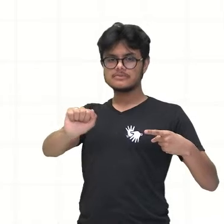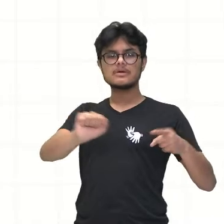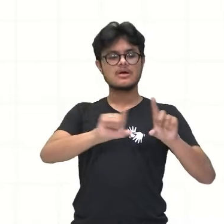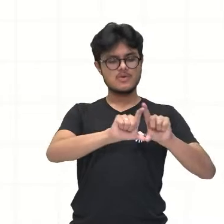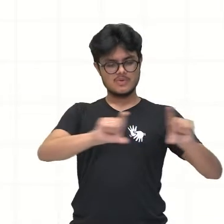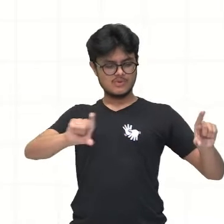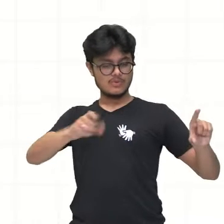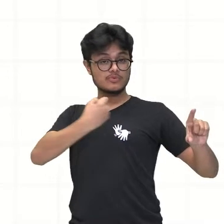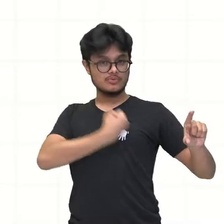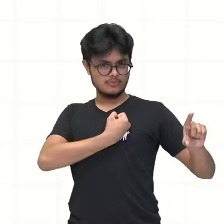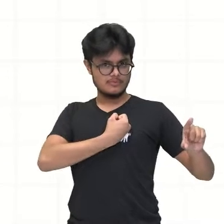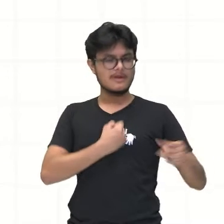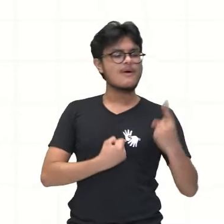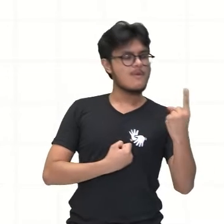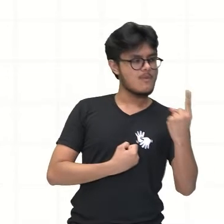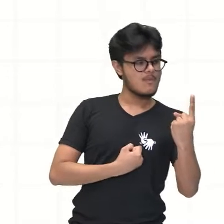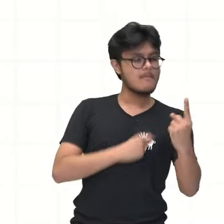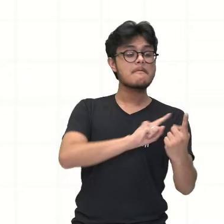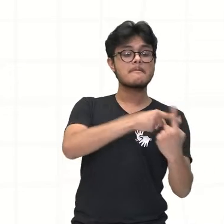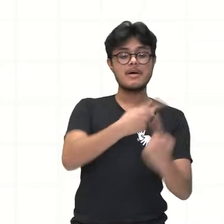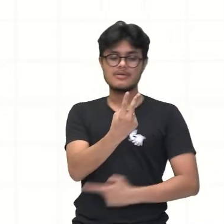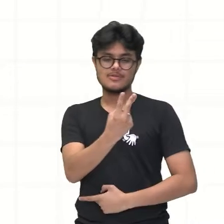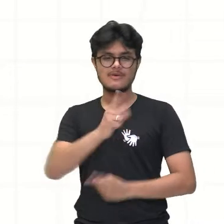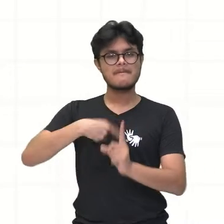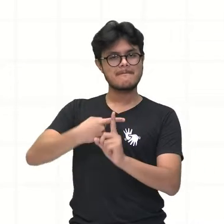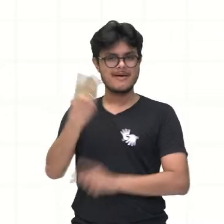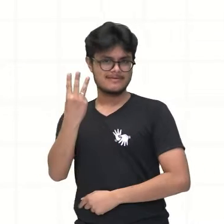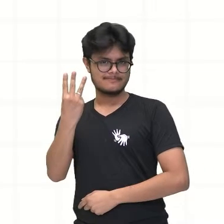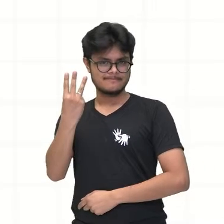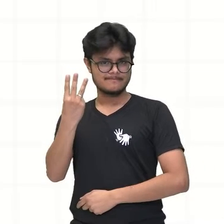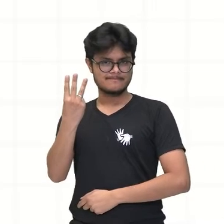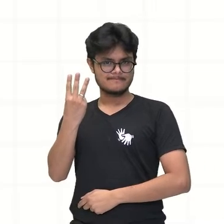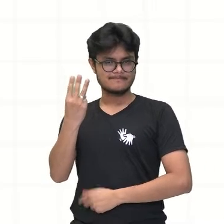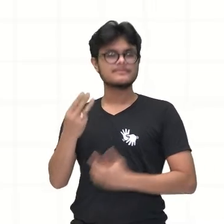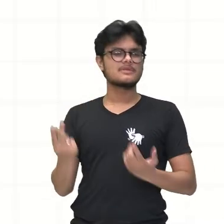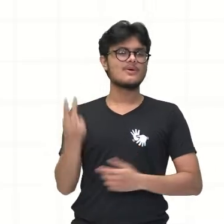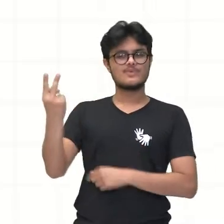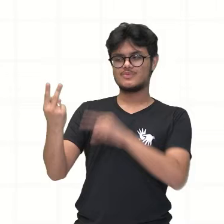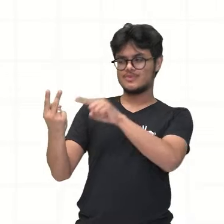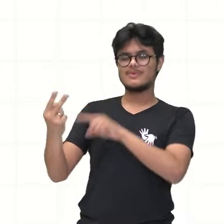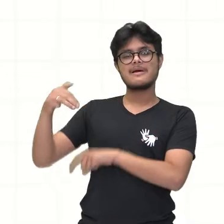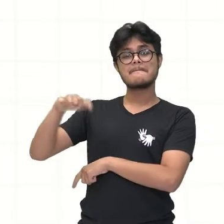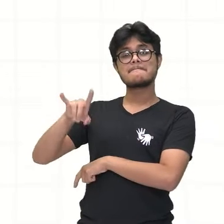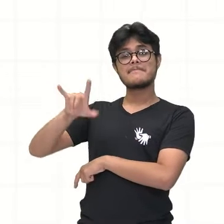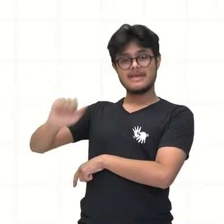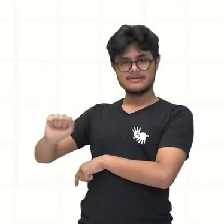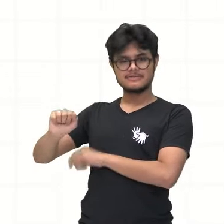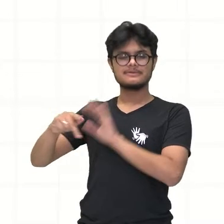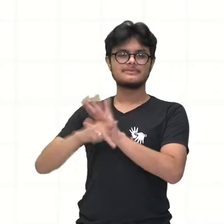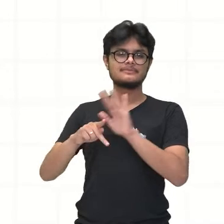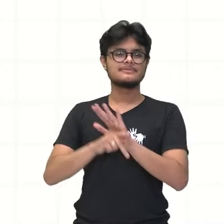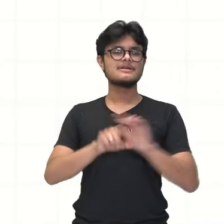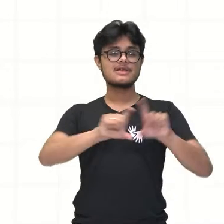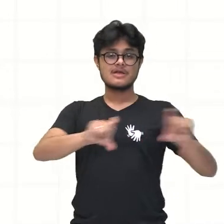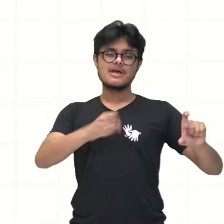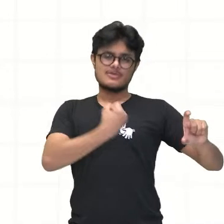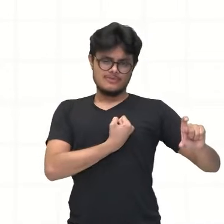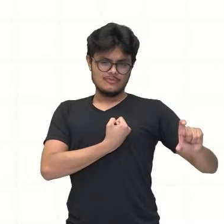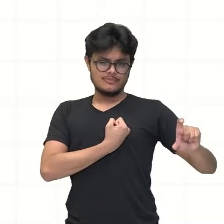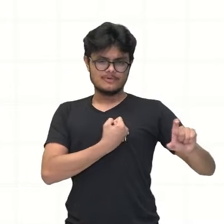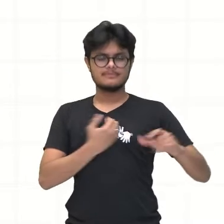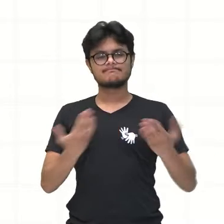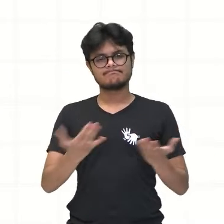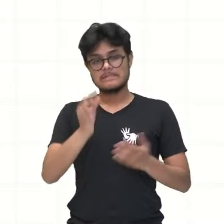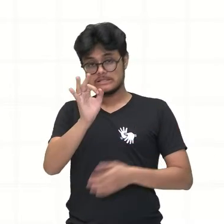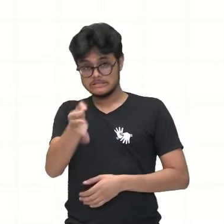valores aqui, certo? Então, isso que significa média de valores, né? Você